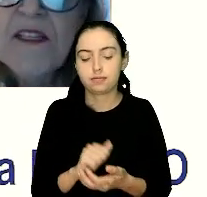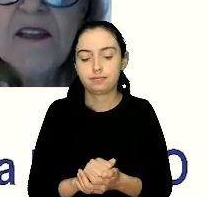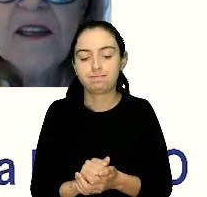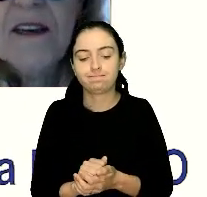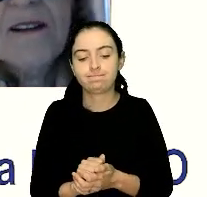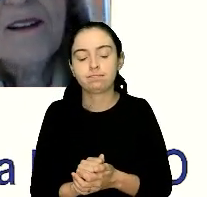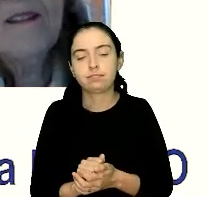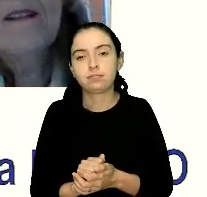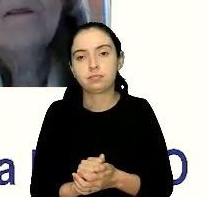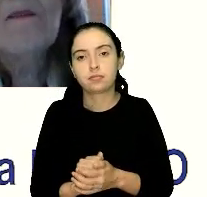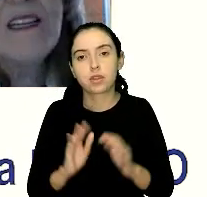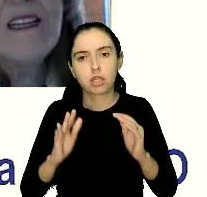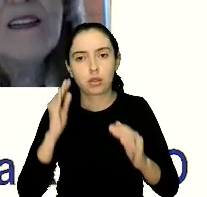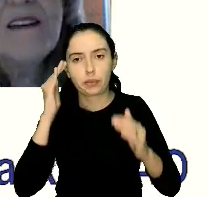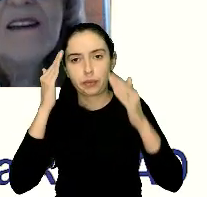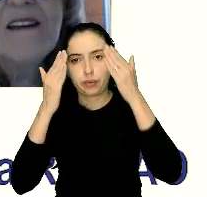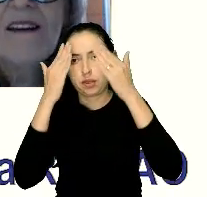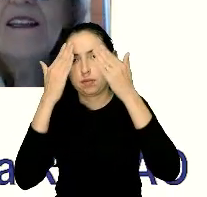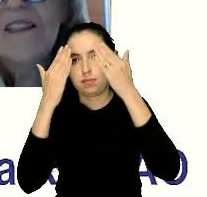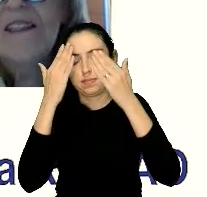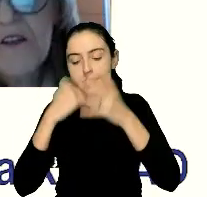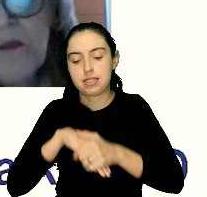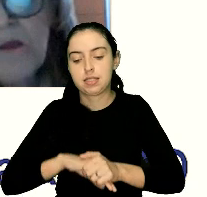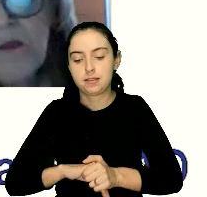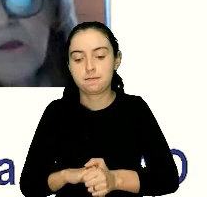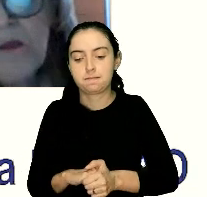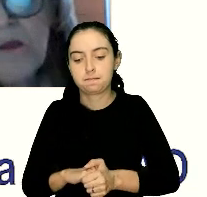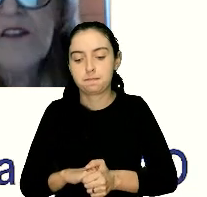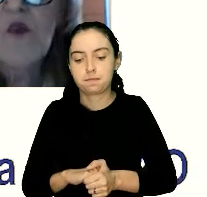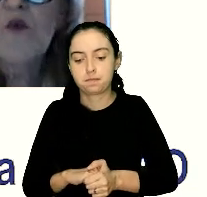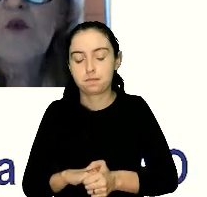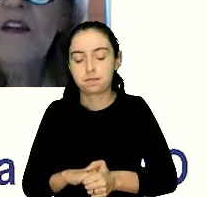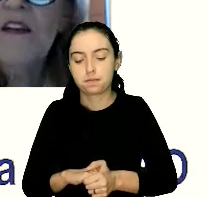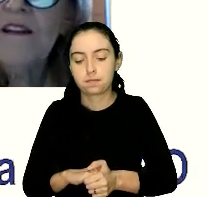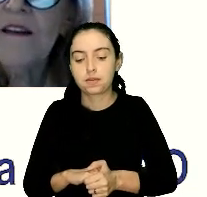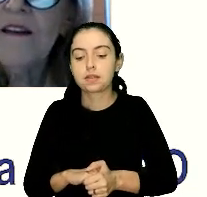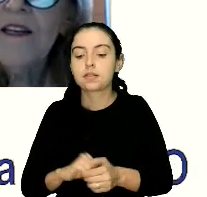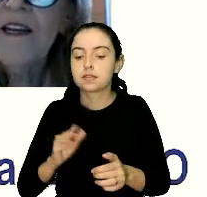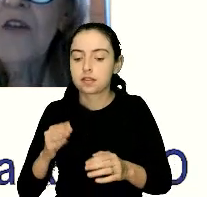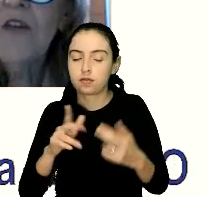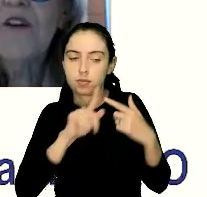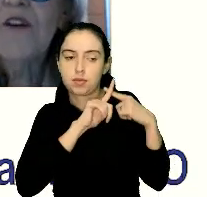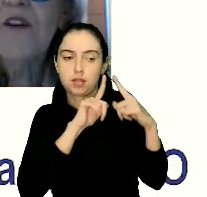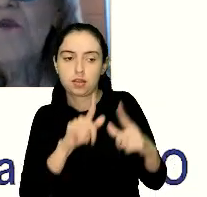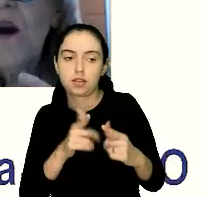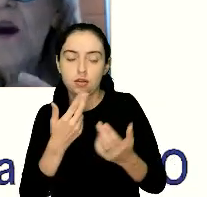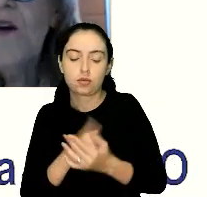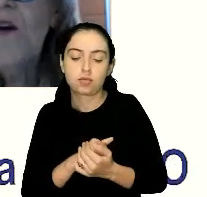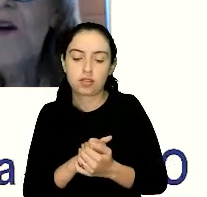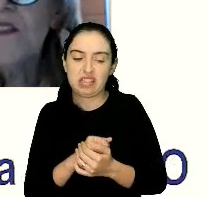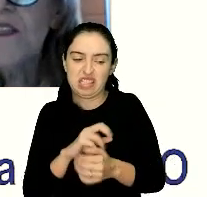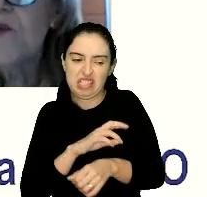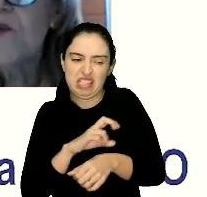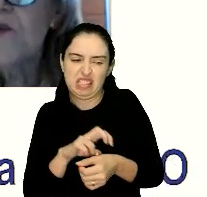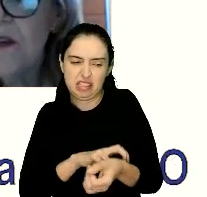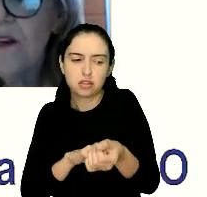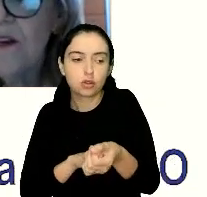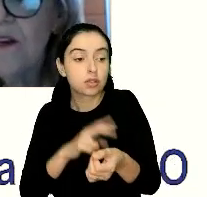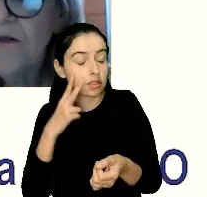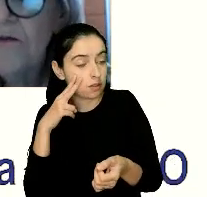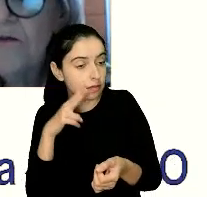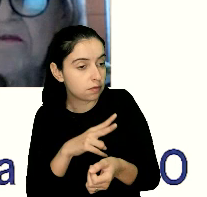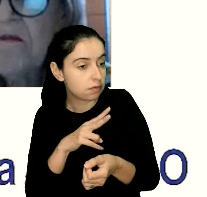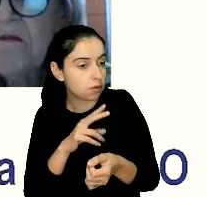na área psi, que serve para os líderes: se outro lhe irrita, é porque você viu algo seu